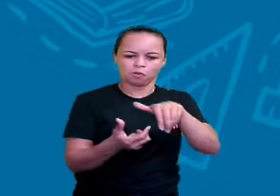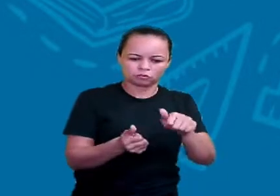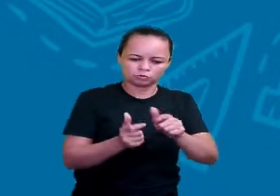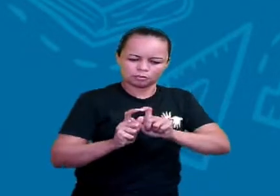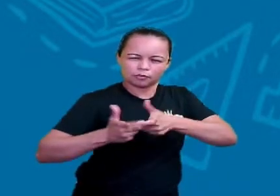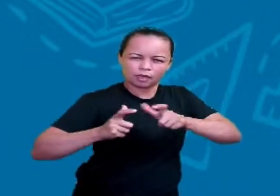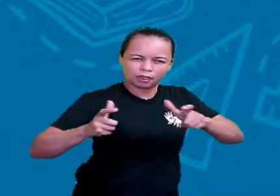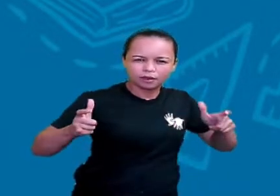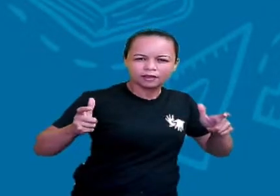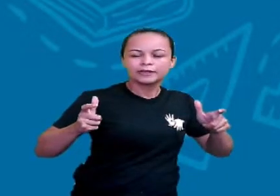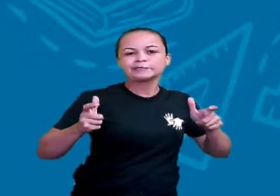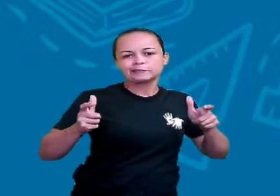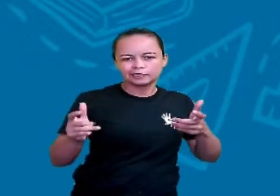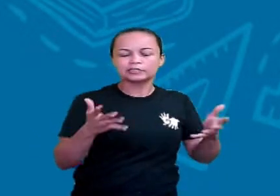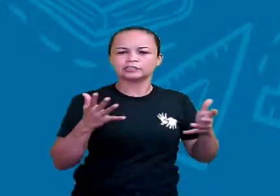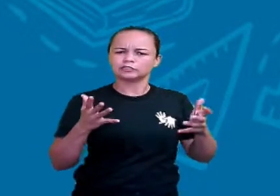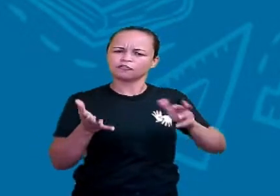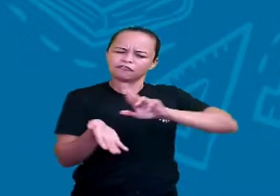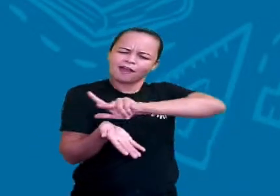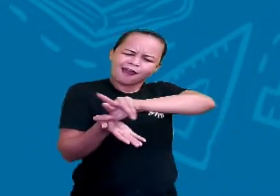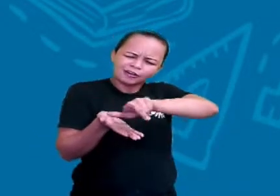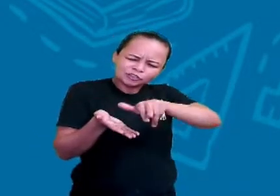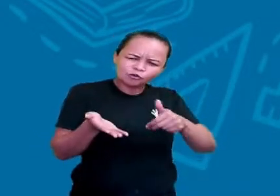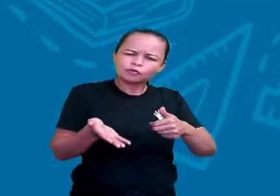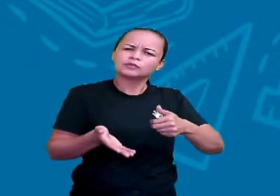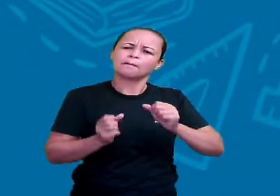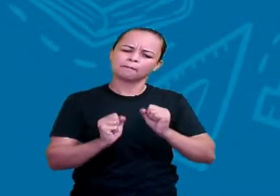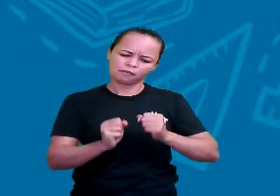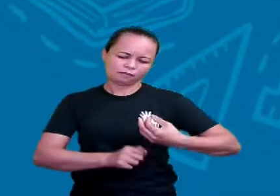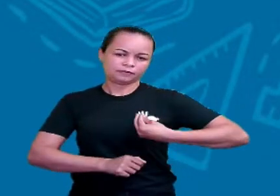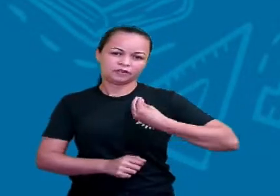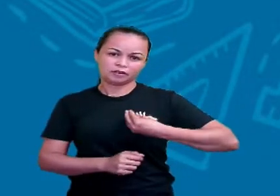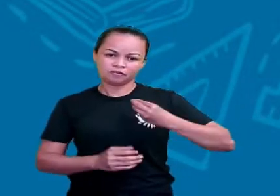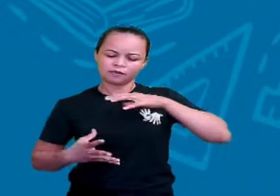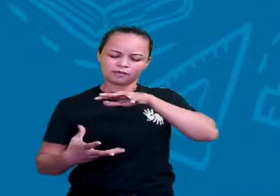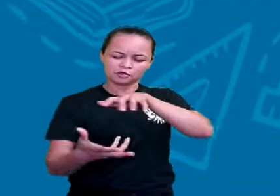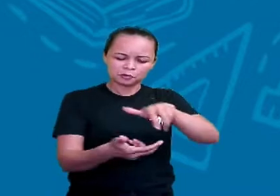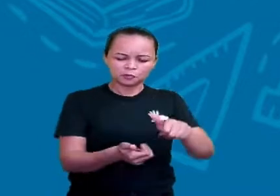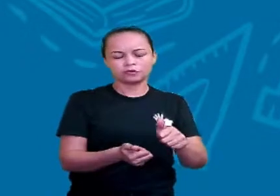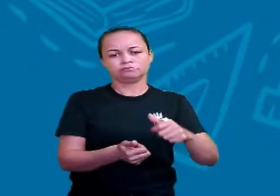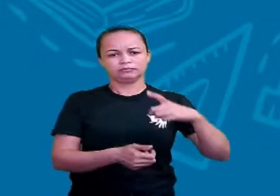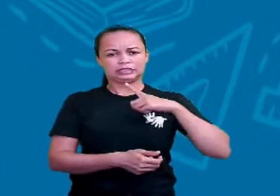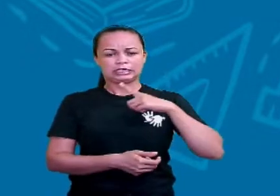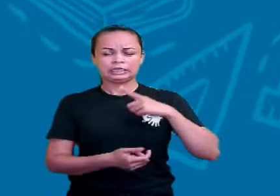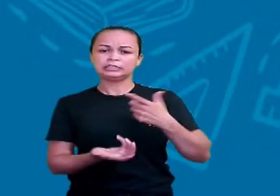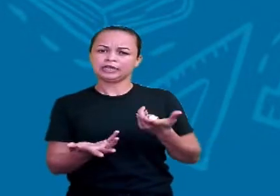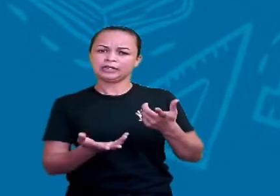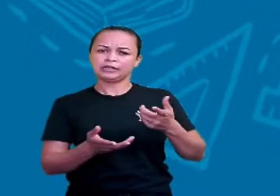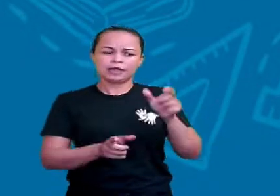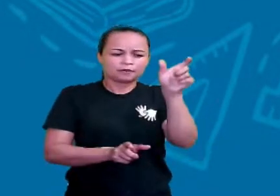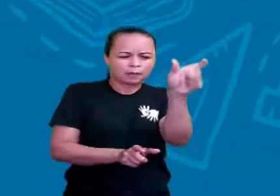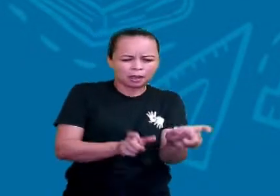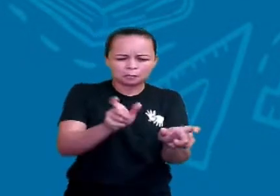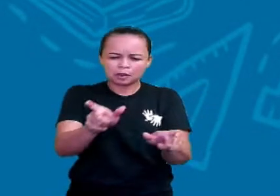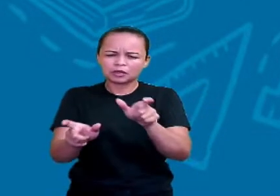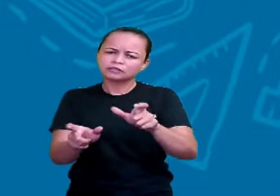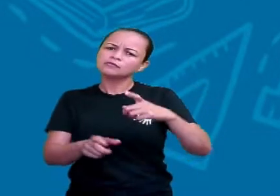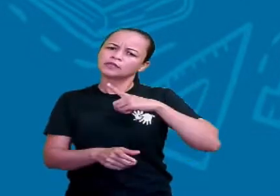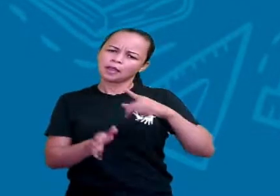coisas diferentes que a gente pode viver no mundo. E cada pessoa aí da história tem a sua própria história para contar,